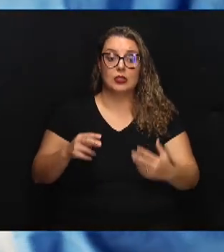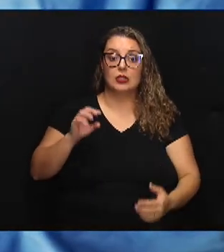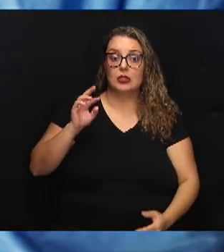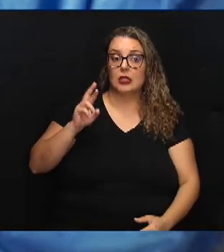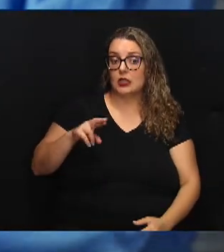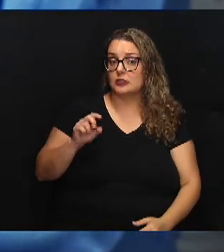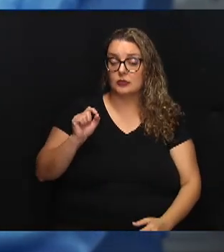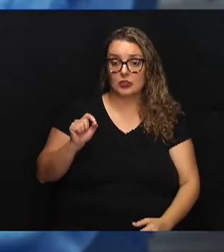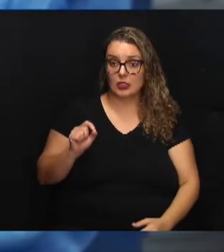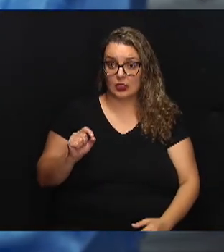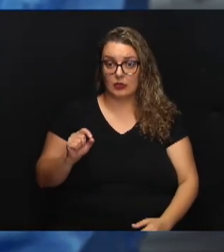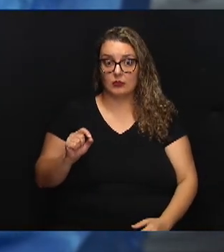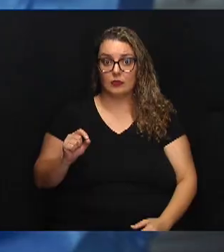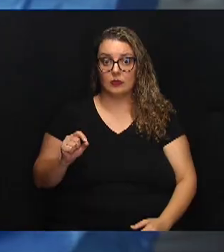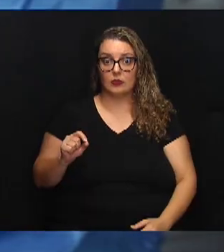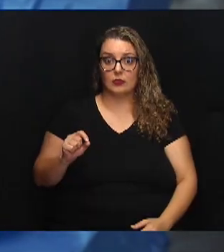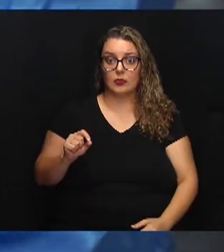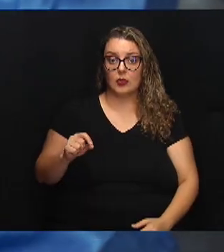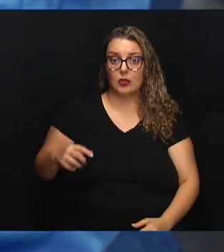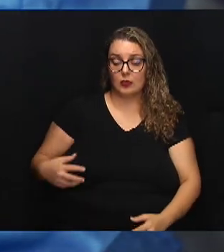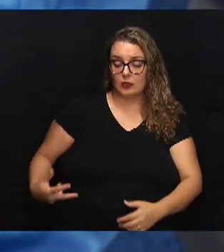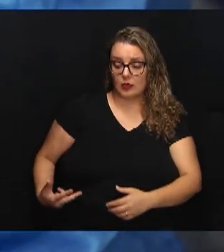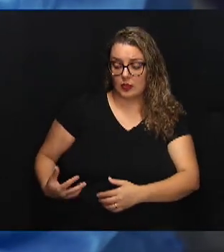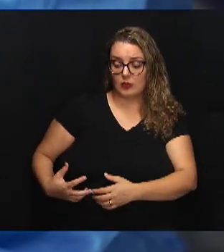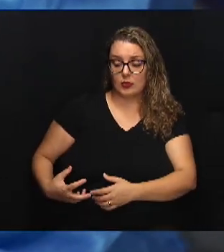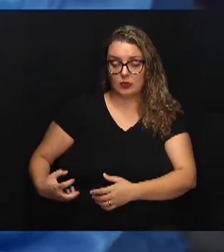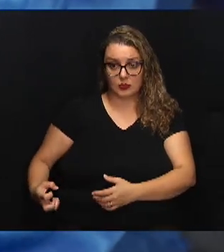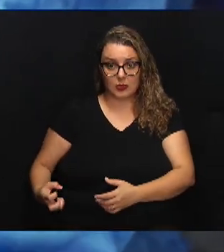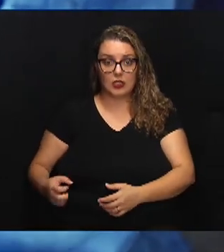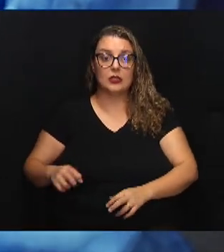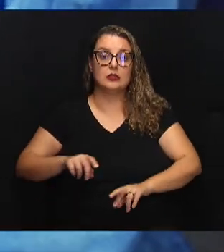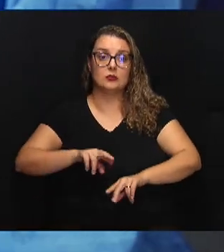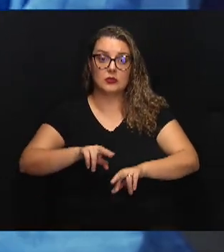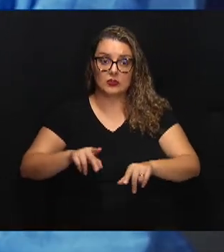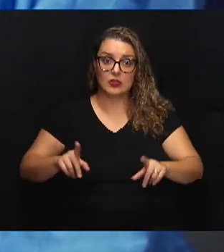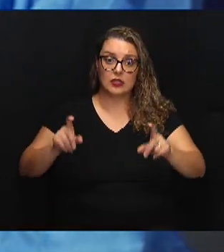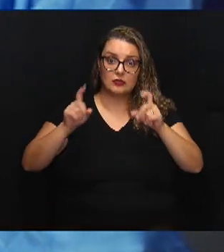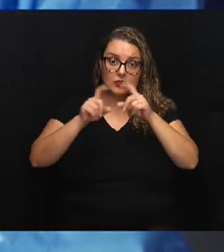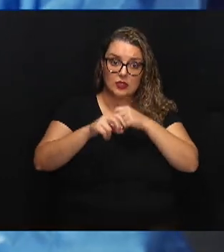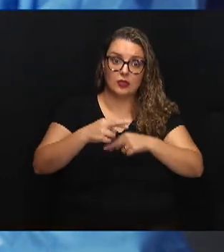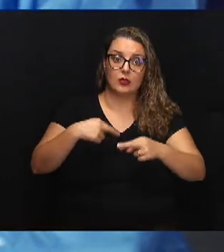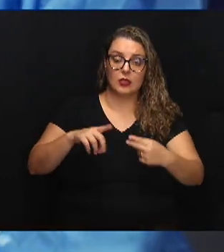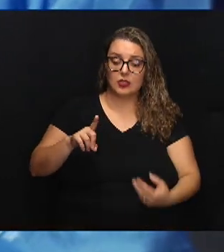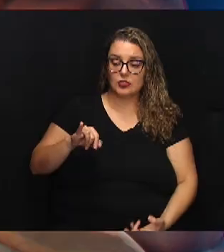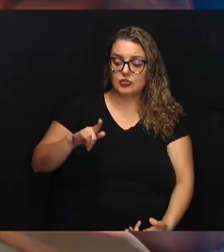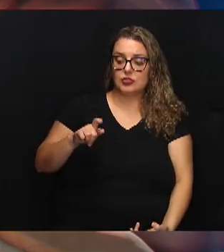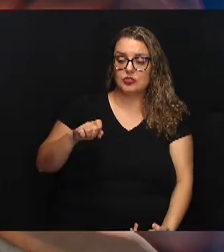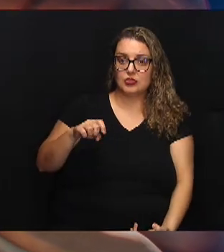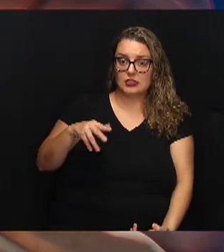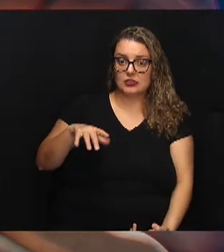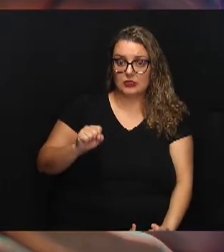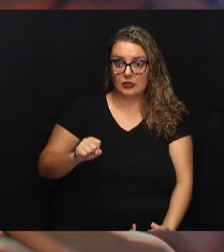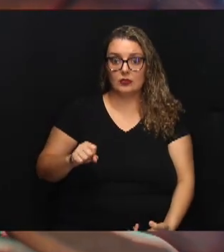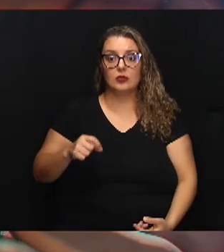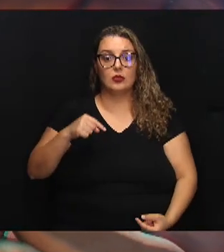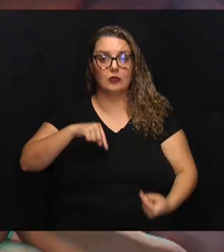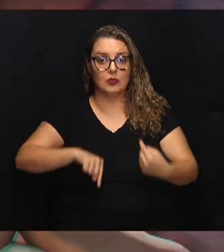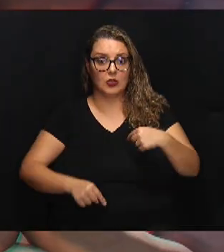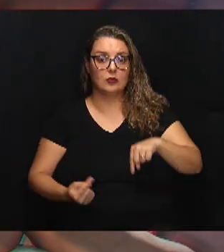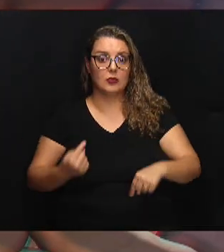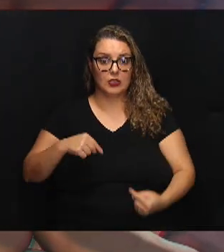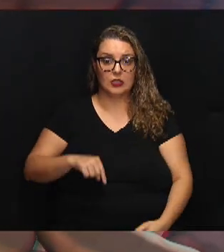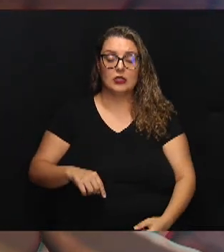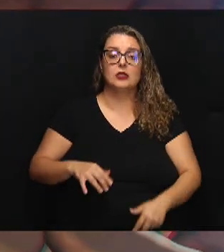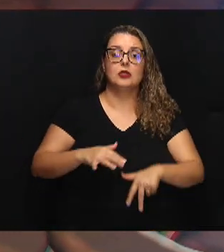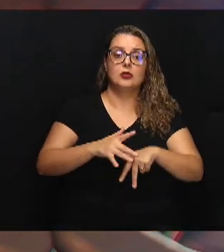que na retirada do órgão, nós teremos muitas dificuldades em relação à digestão e ao metabolismo. Então, esse paciente